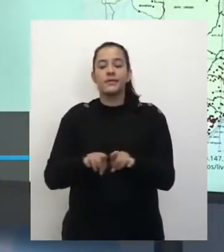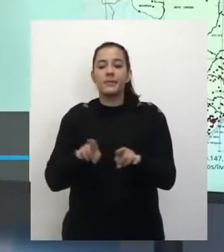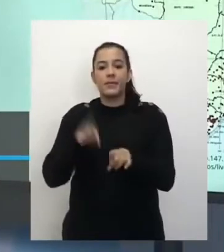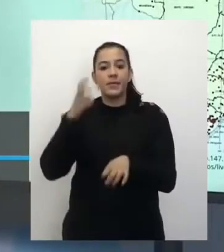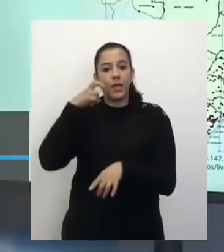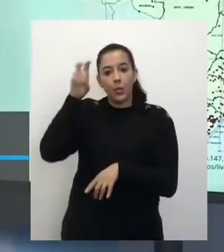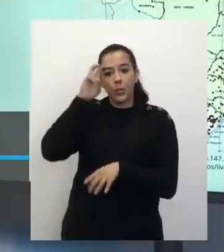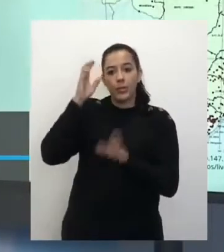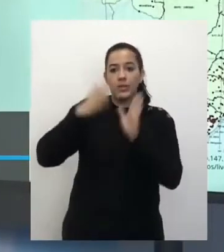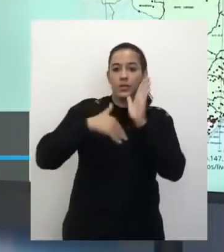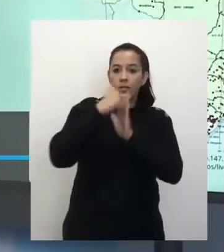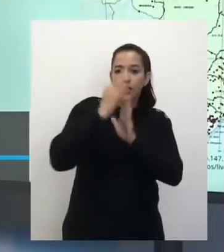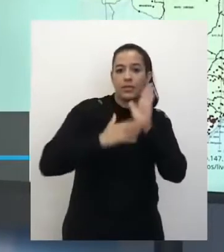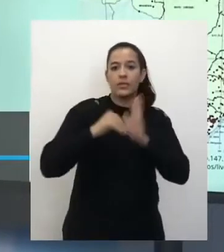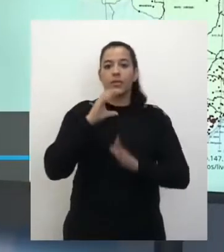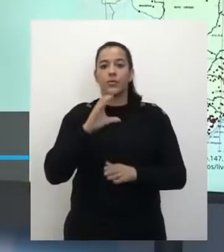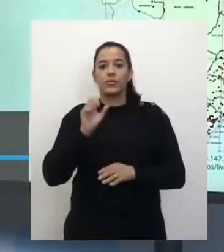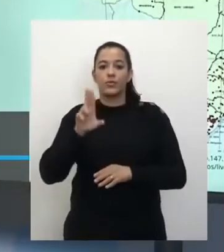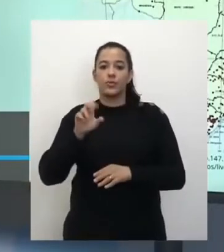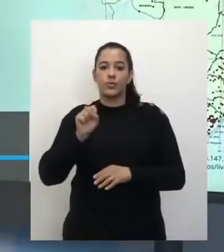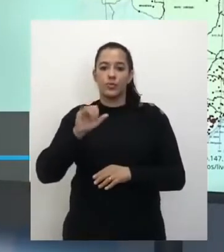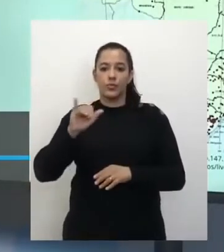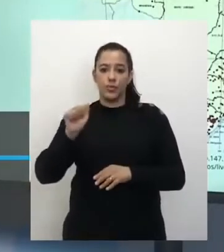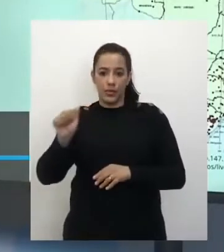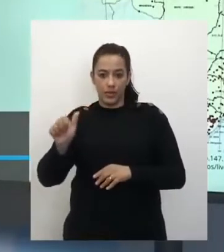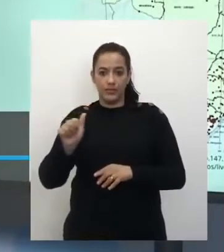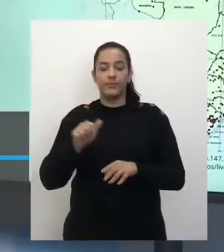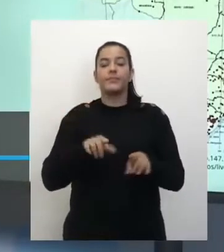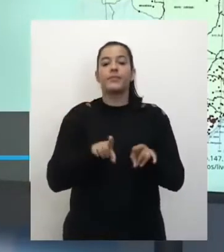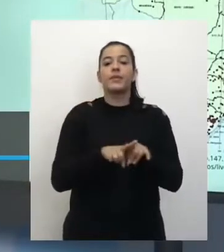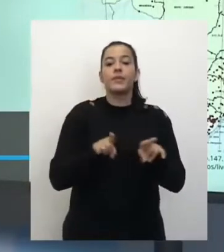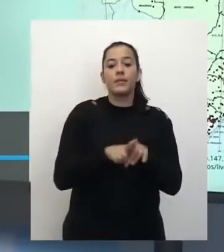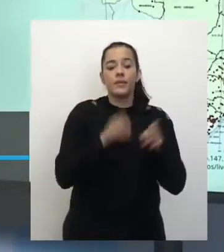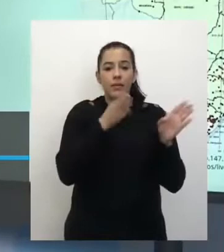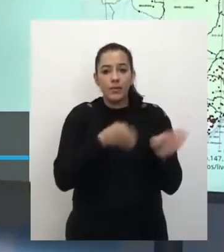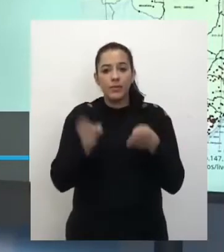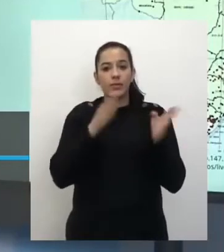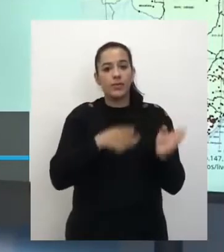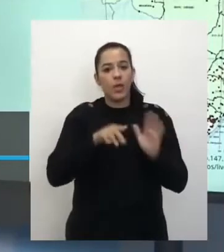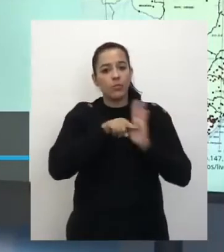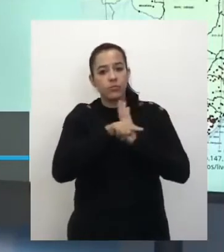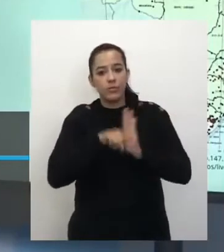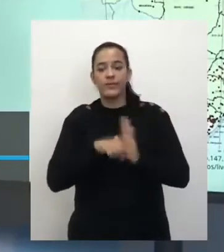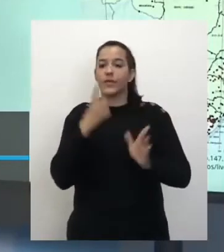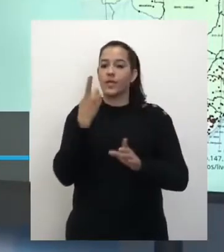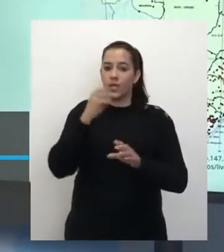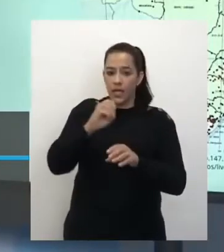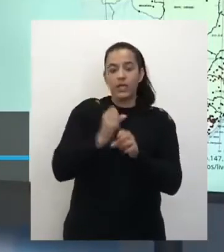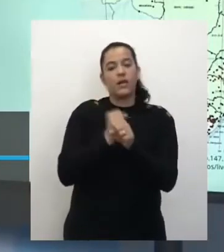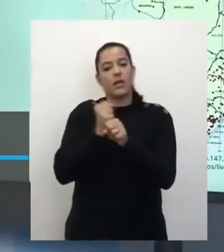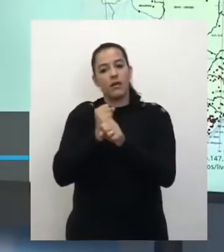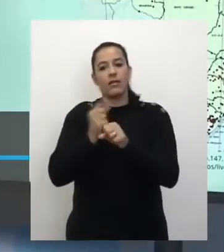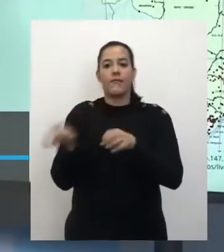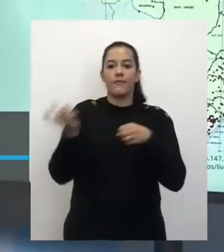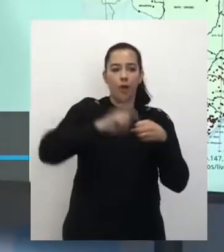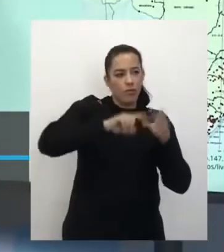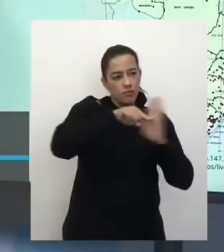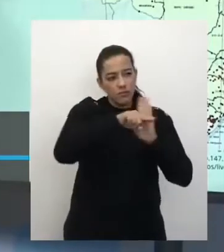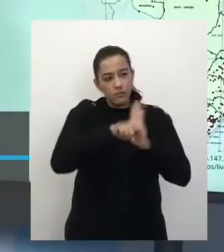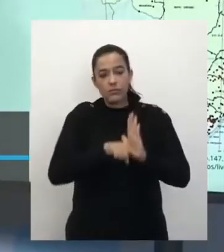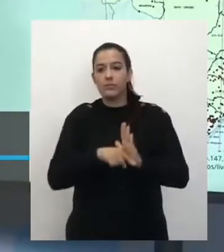da pintura dos Kusiwá. Passa-se por esse processo e aí fica mais 10 anos e vai se passando por esse processo. Na verdade,